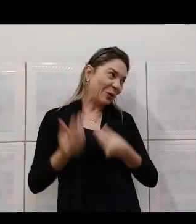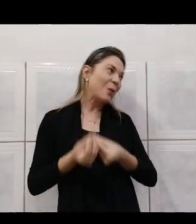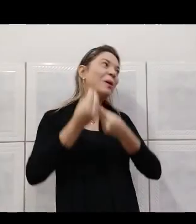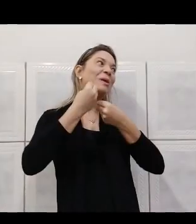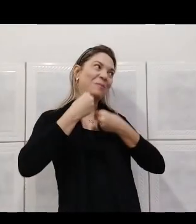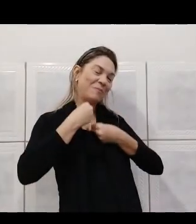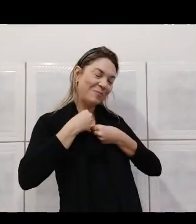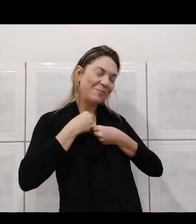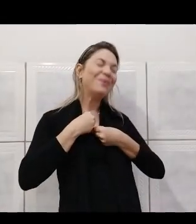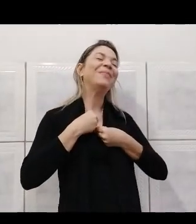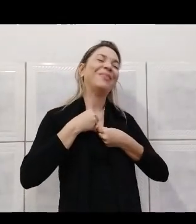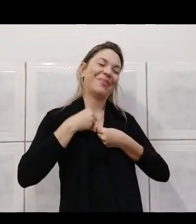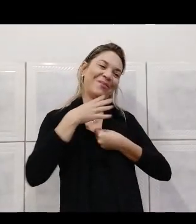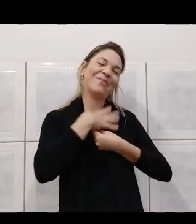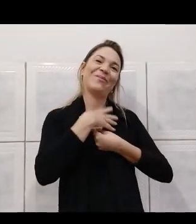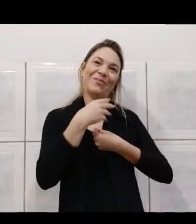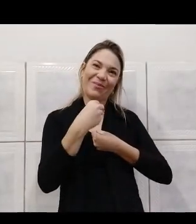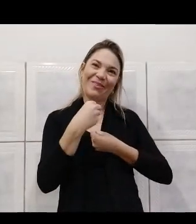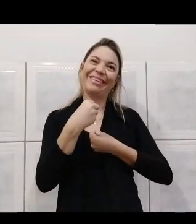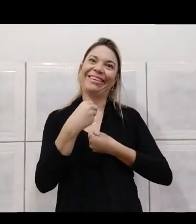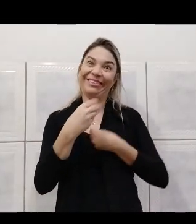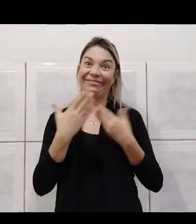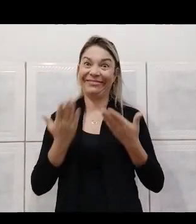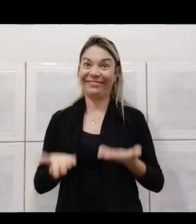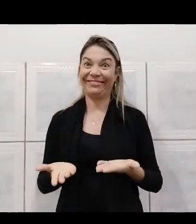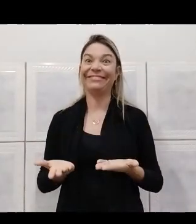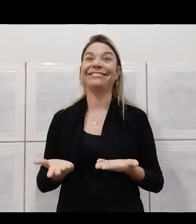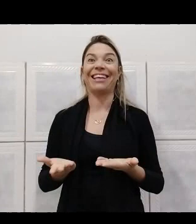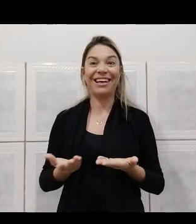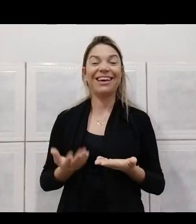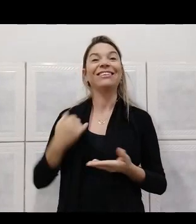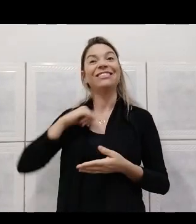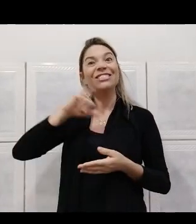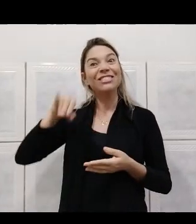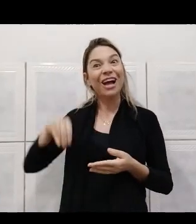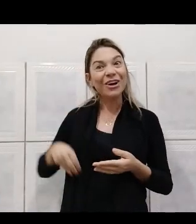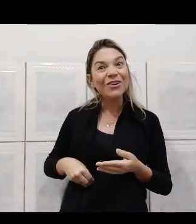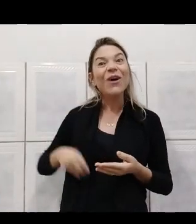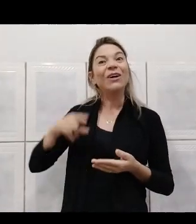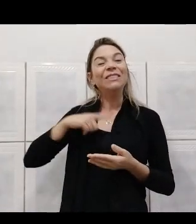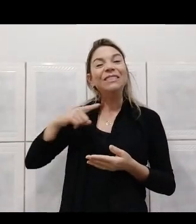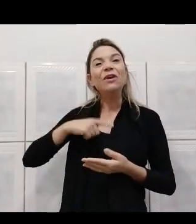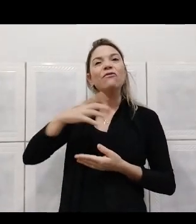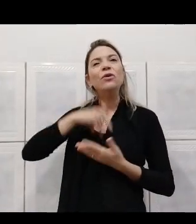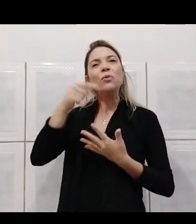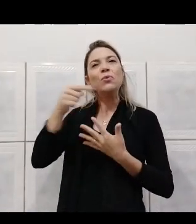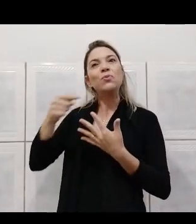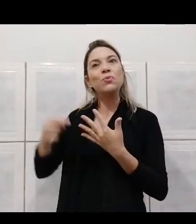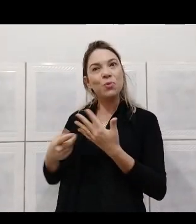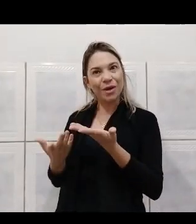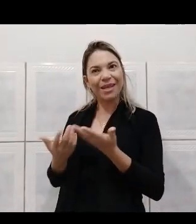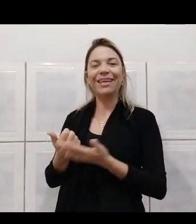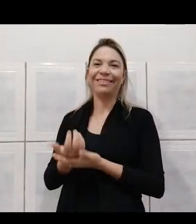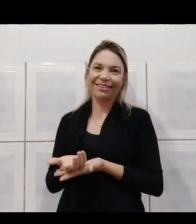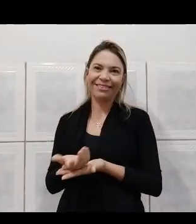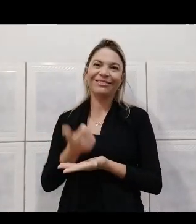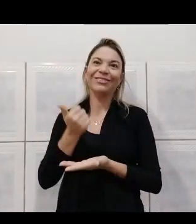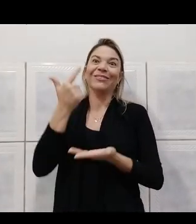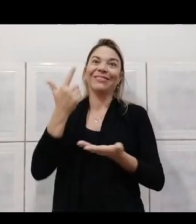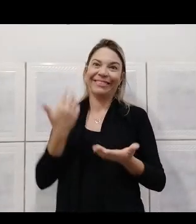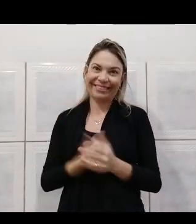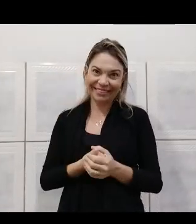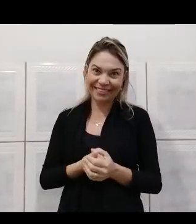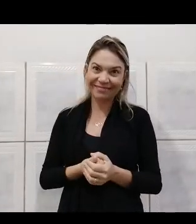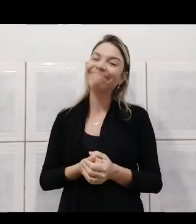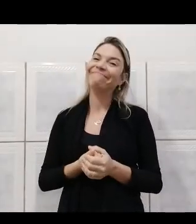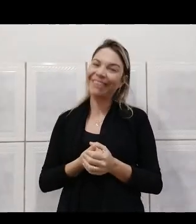me concedeu filhos. Deus me abençoou com filhos. Do Senhor